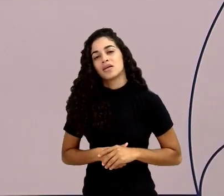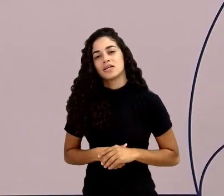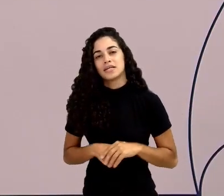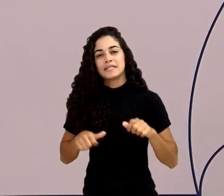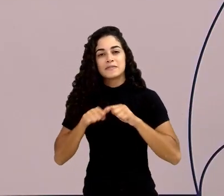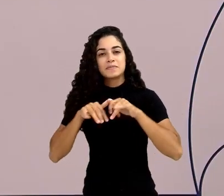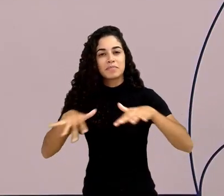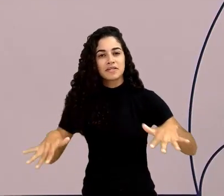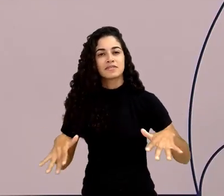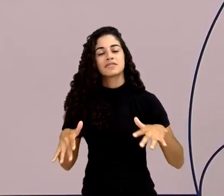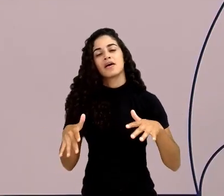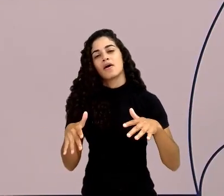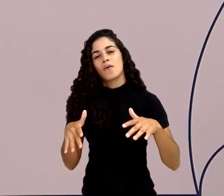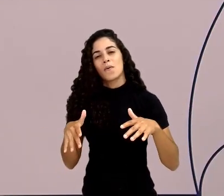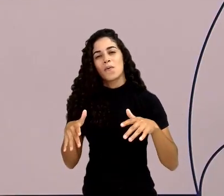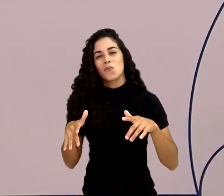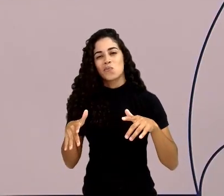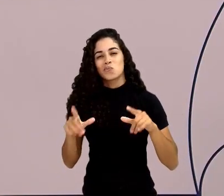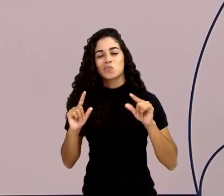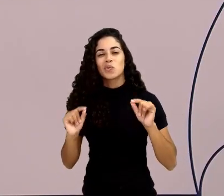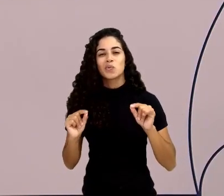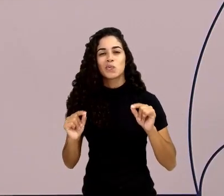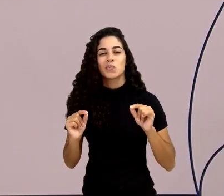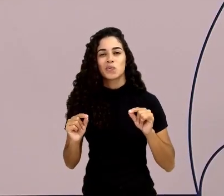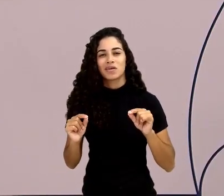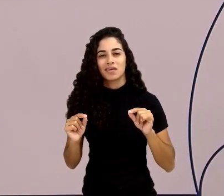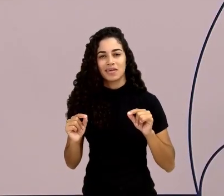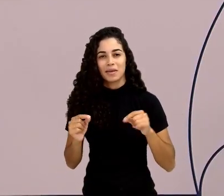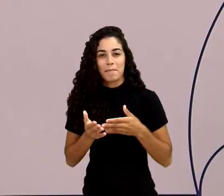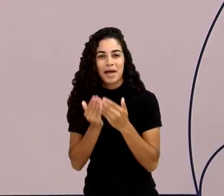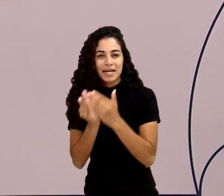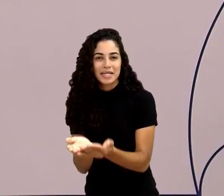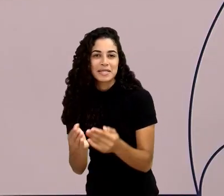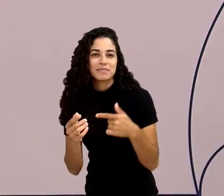expansão do cristianismo, principalmente, né, depois de